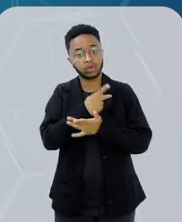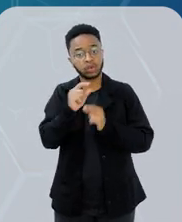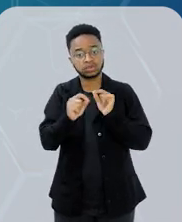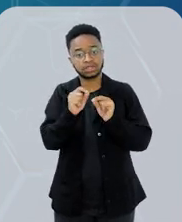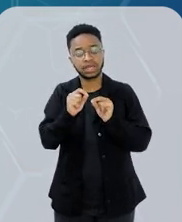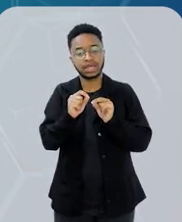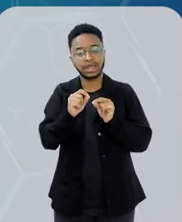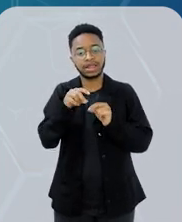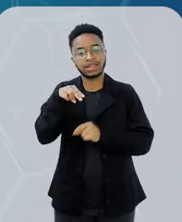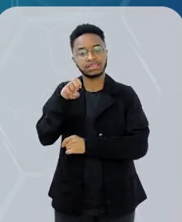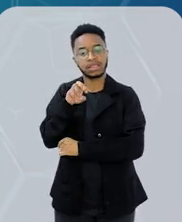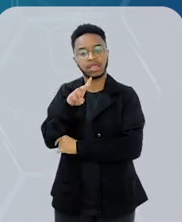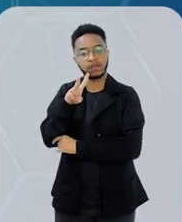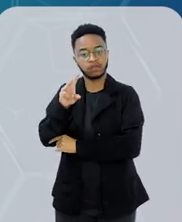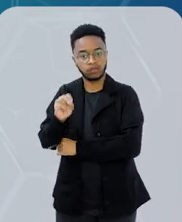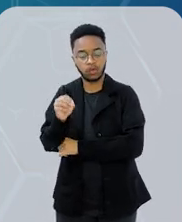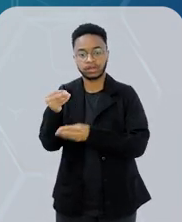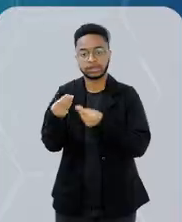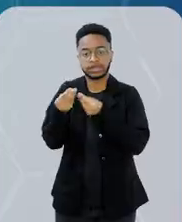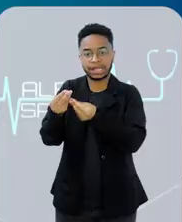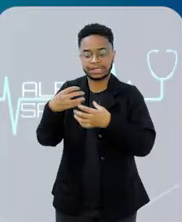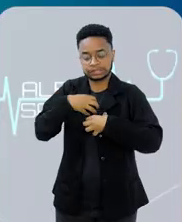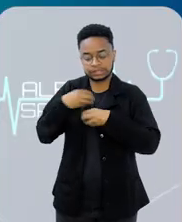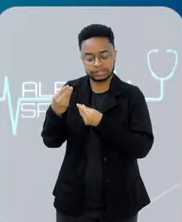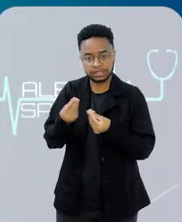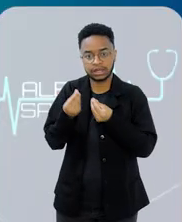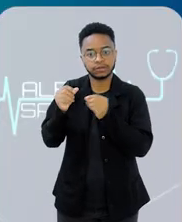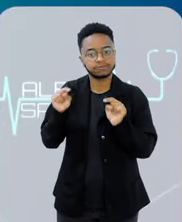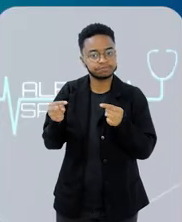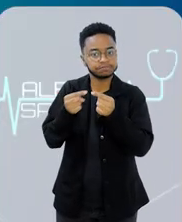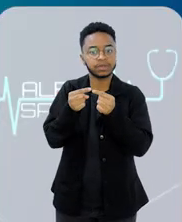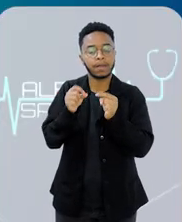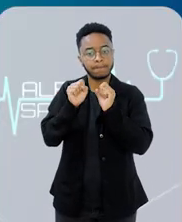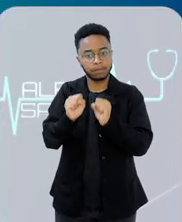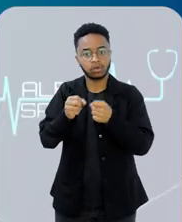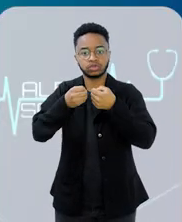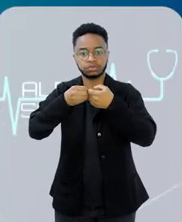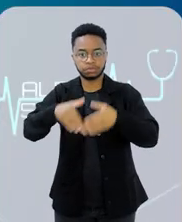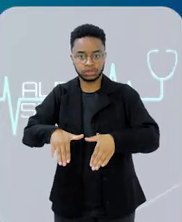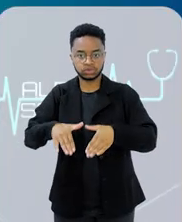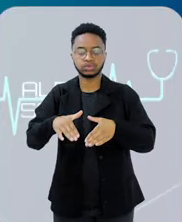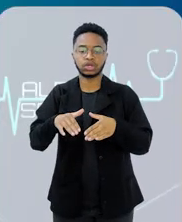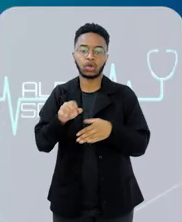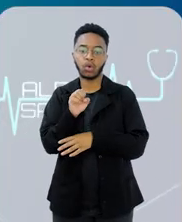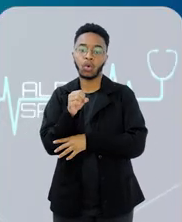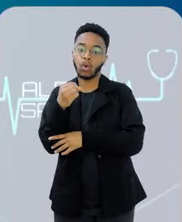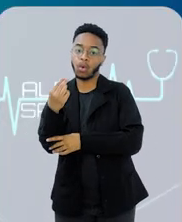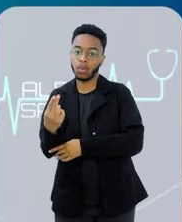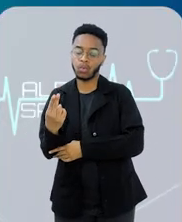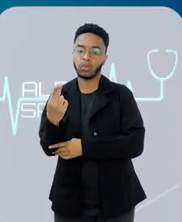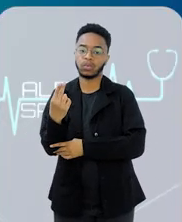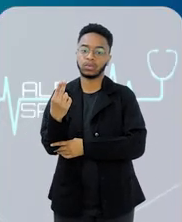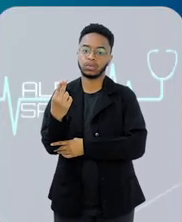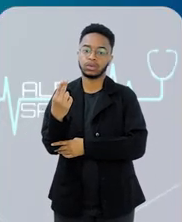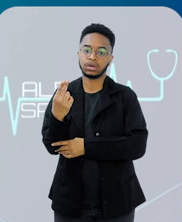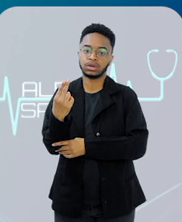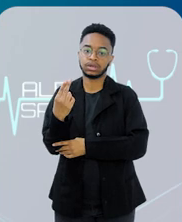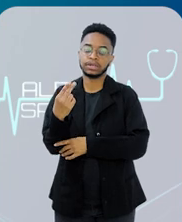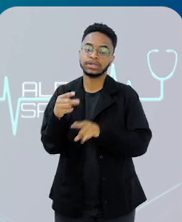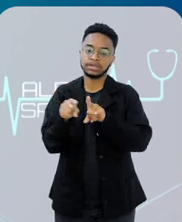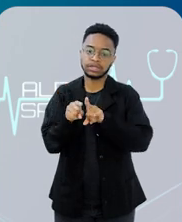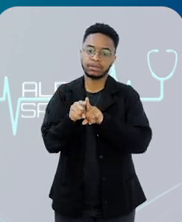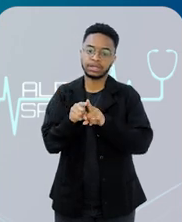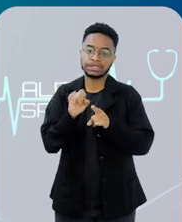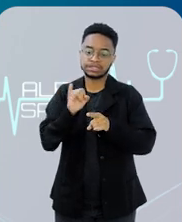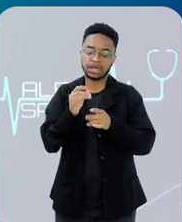nervos que dão a sensibilidade desse tecido possam também ou ser lesados nessa ascensão, ou até mesmo